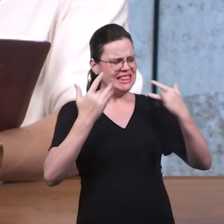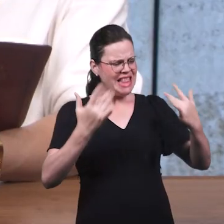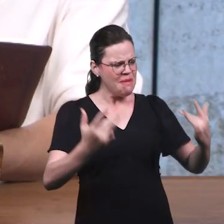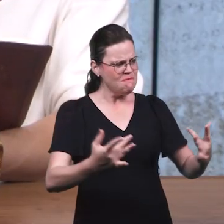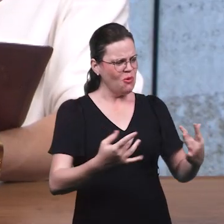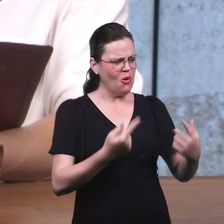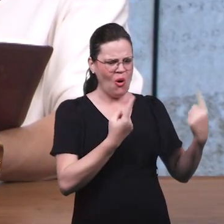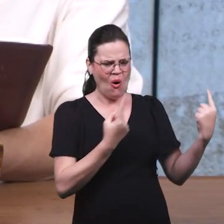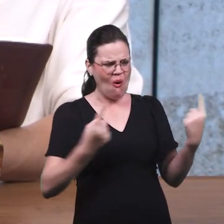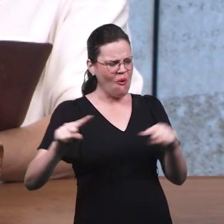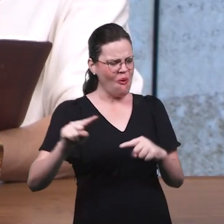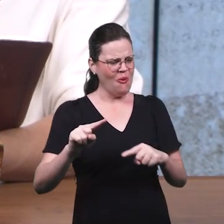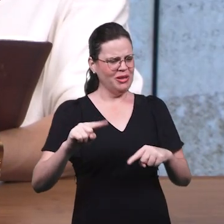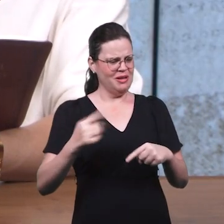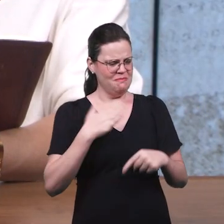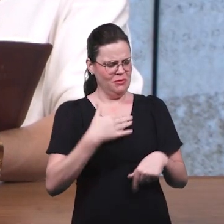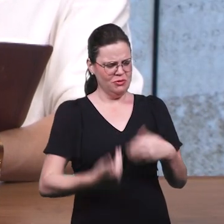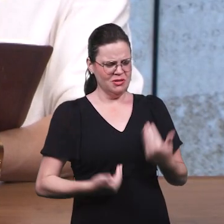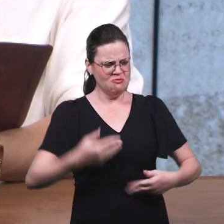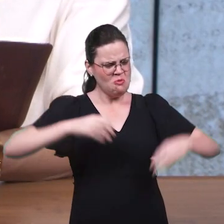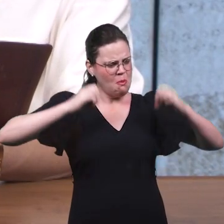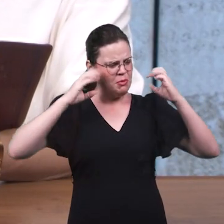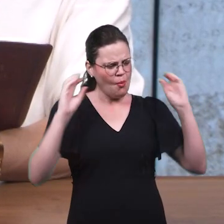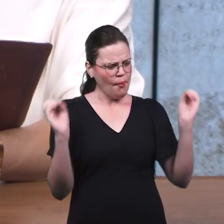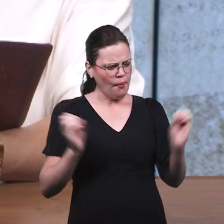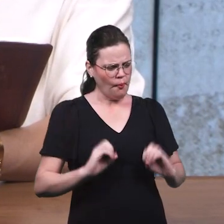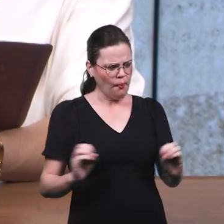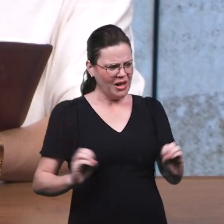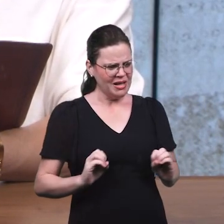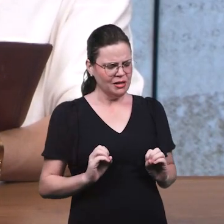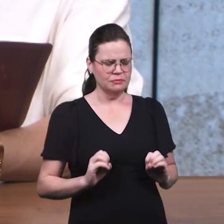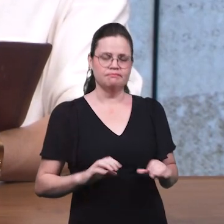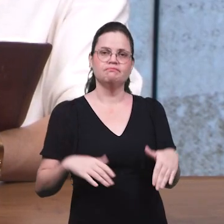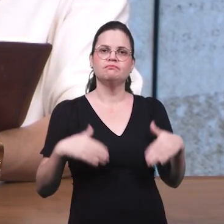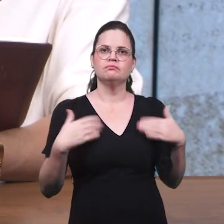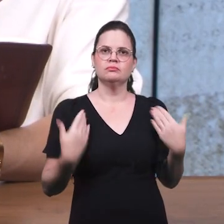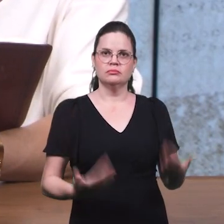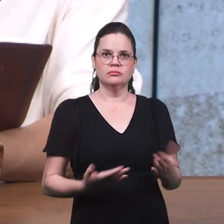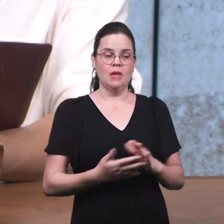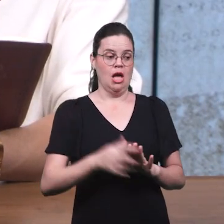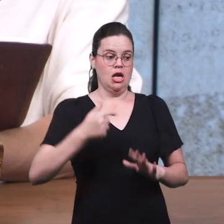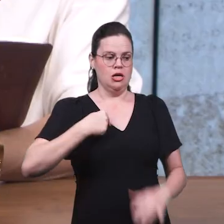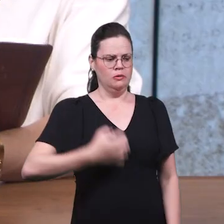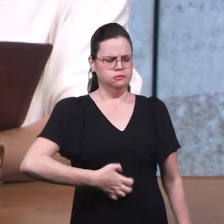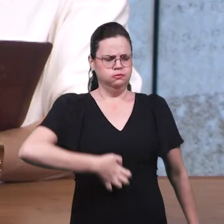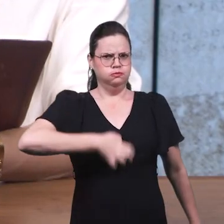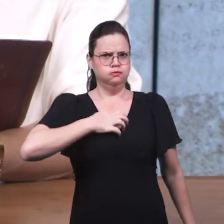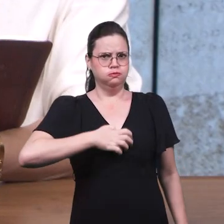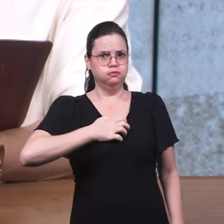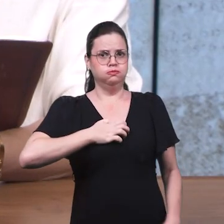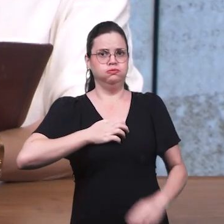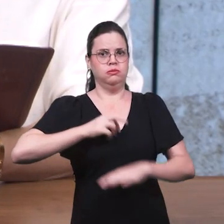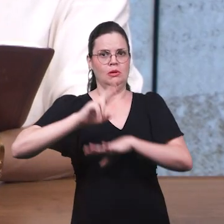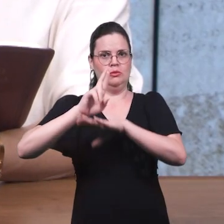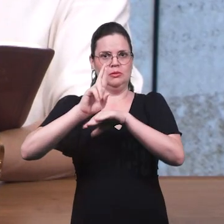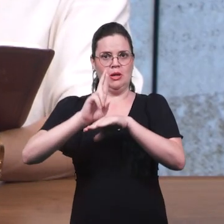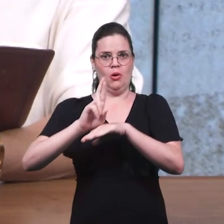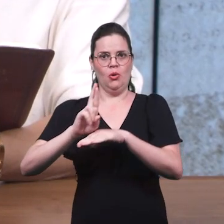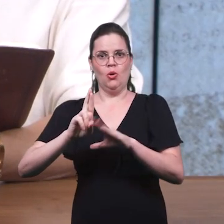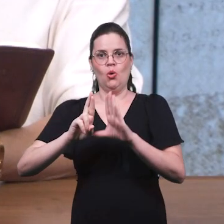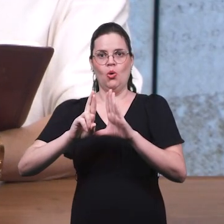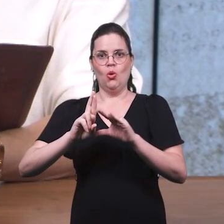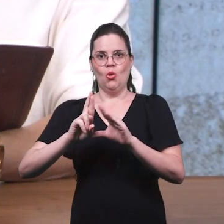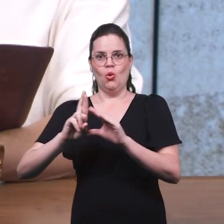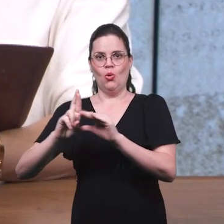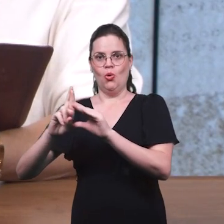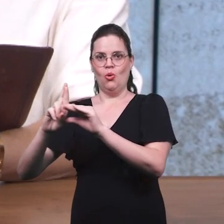contra o meu servo, contra Moisés? Assim a ira do Senhor contra ele se acendeu e foi-se. E a nuvem